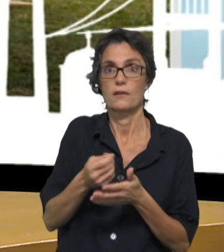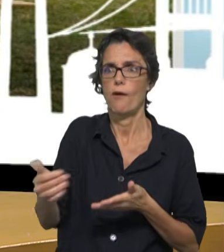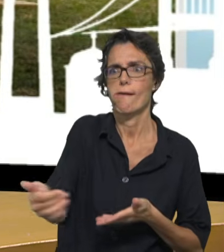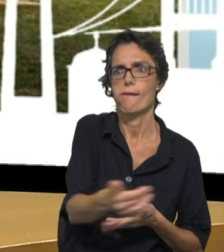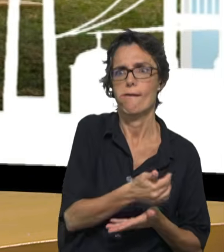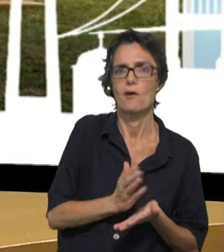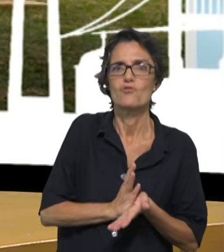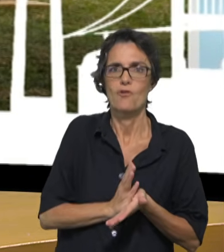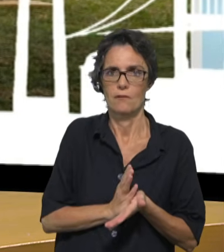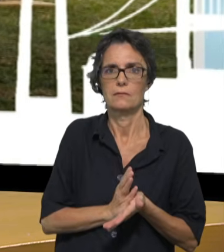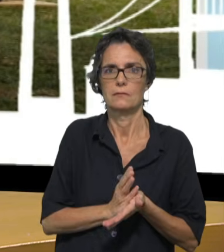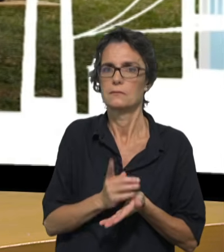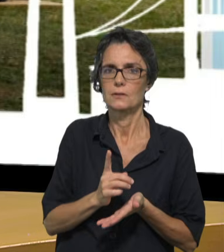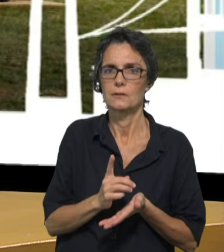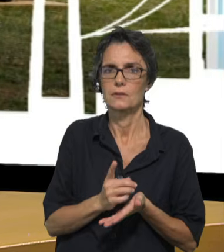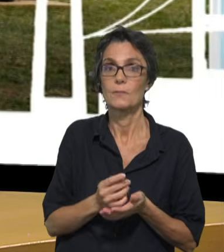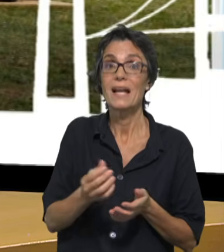mas é necessário assim.